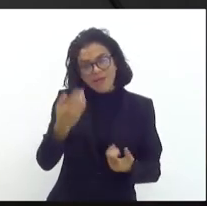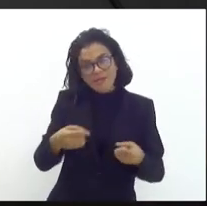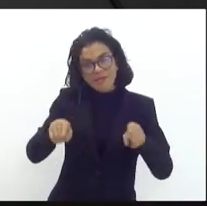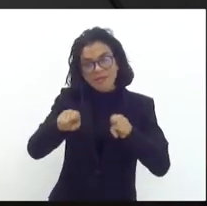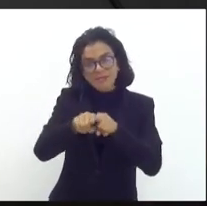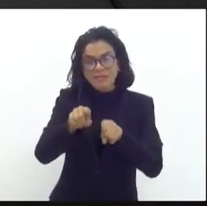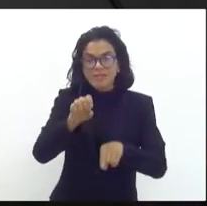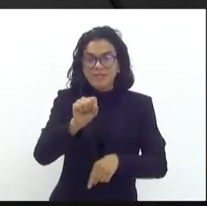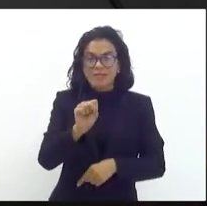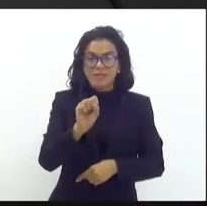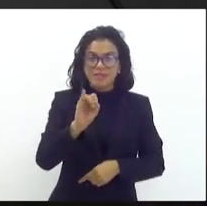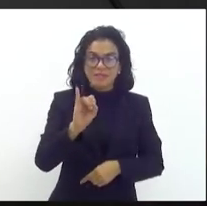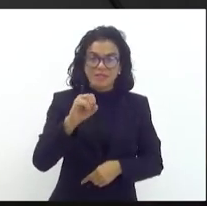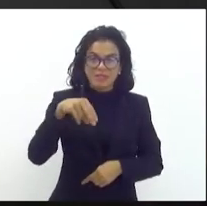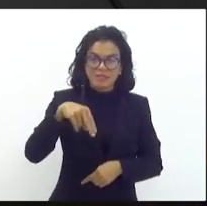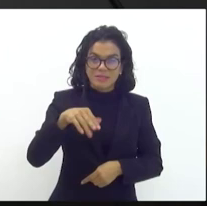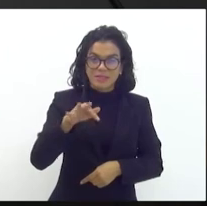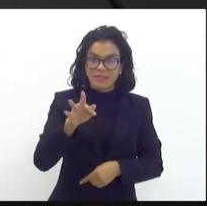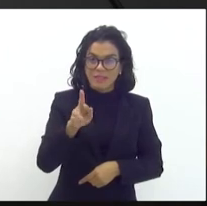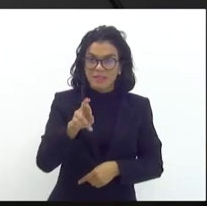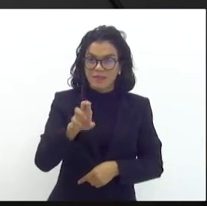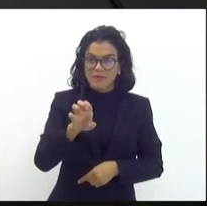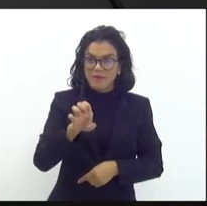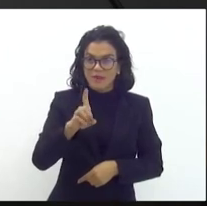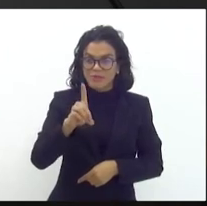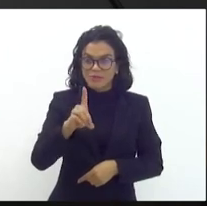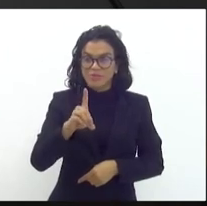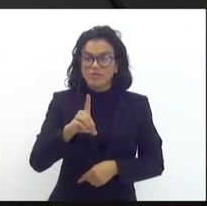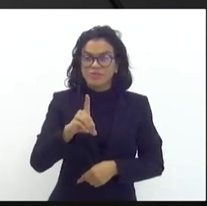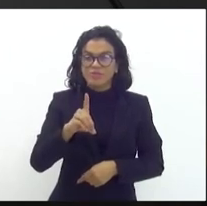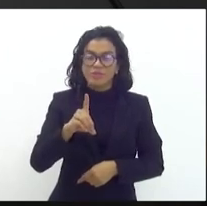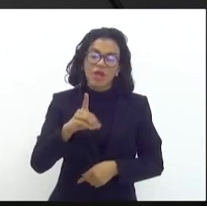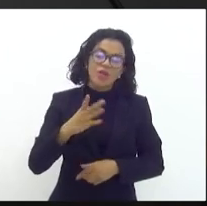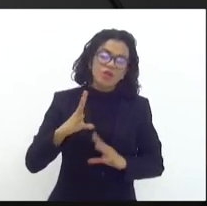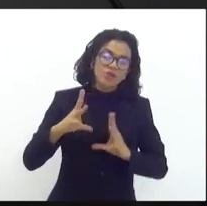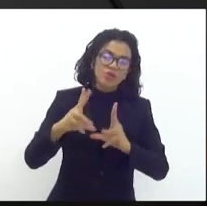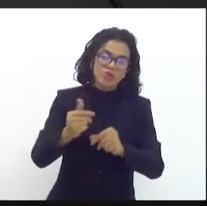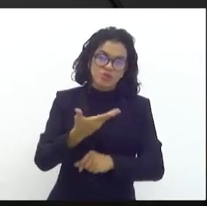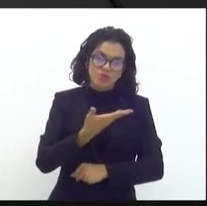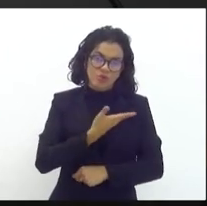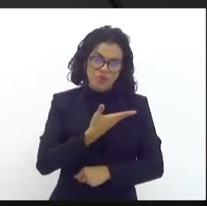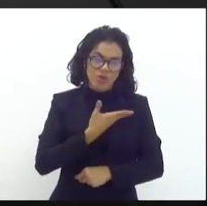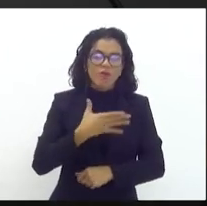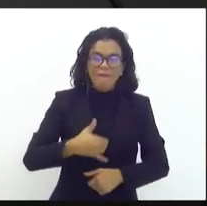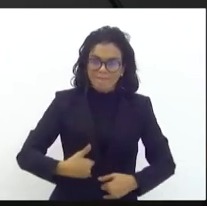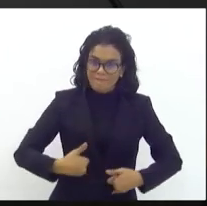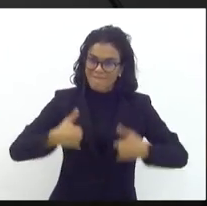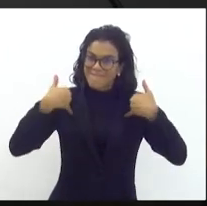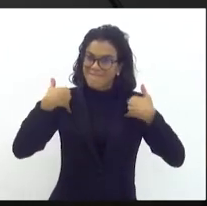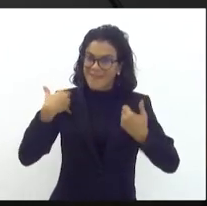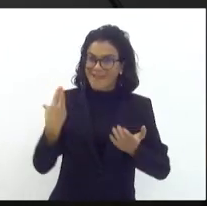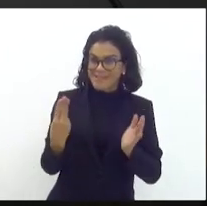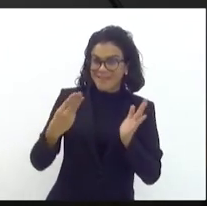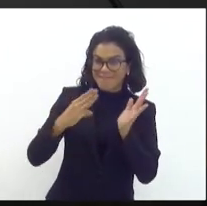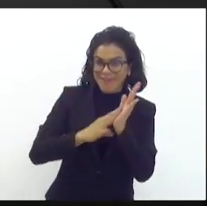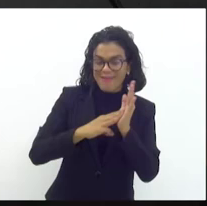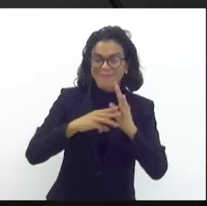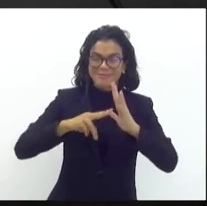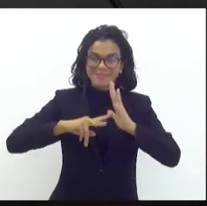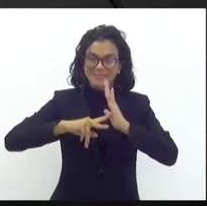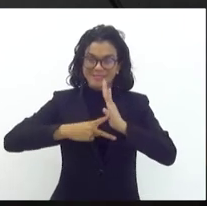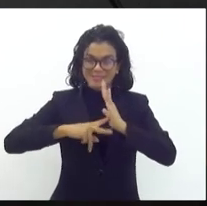estar você feliz tá todos os nossos colegas e eu tenho muito orgulho aí de ser membro do sindicato